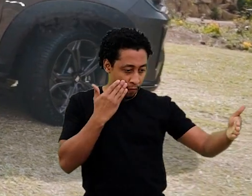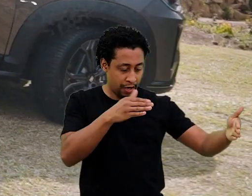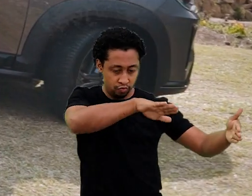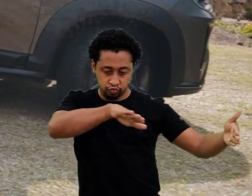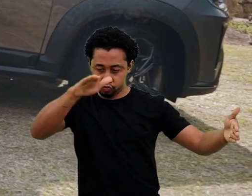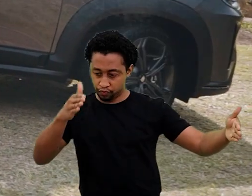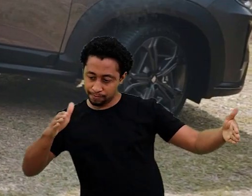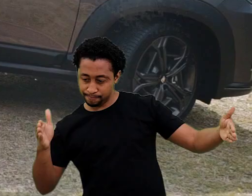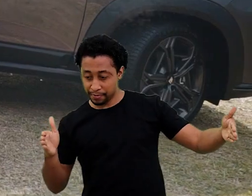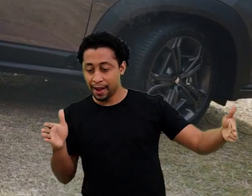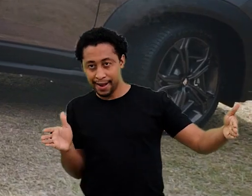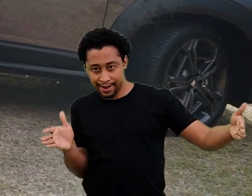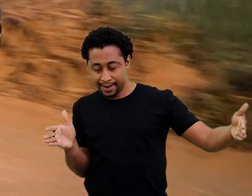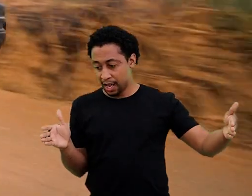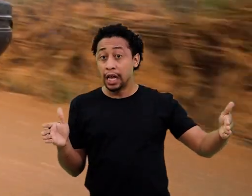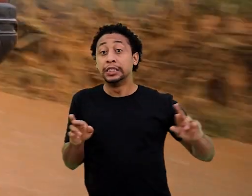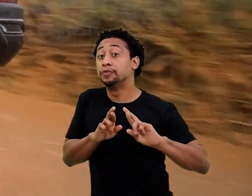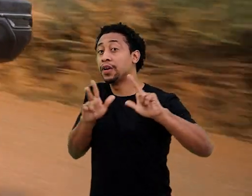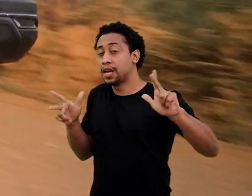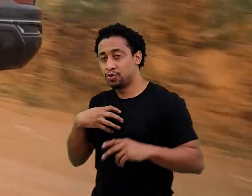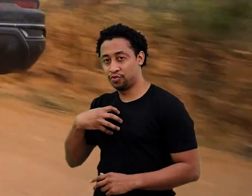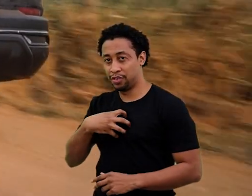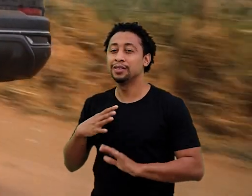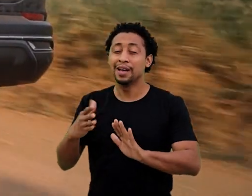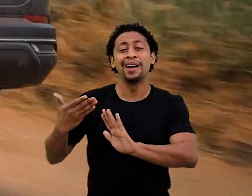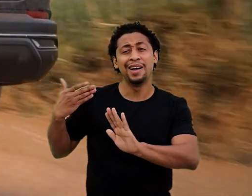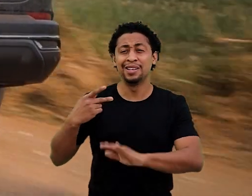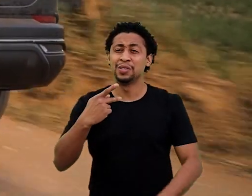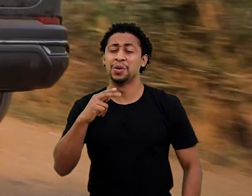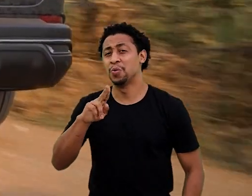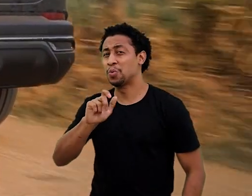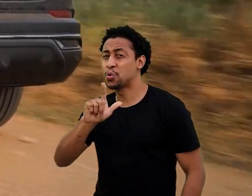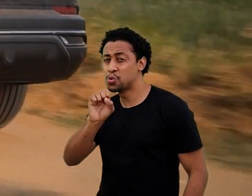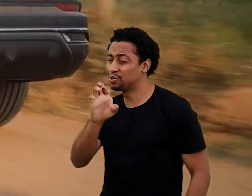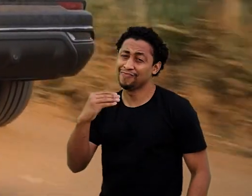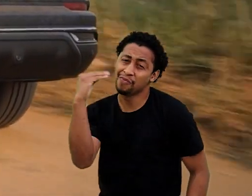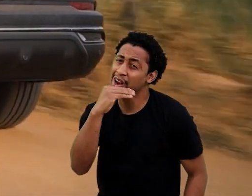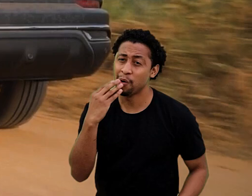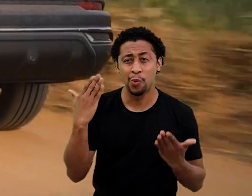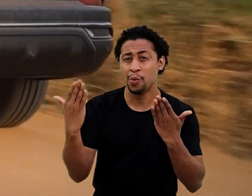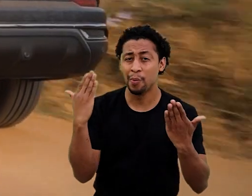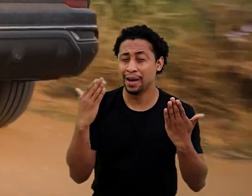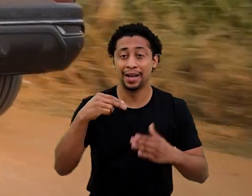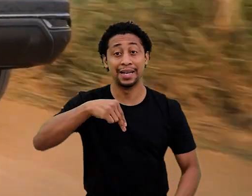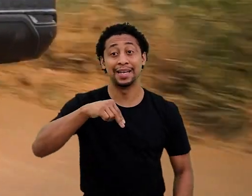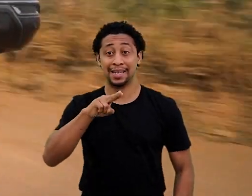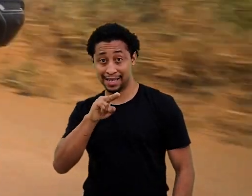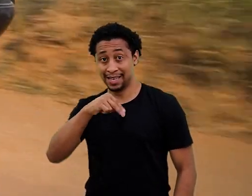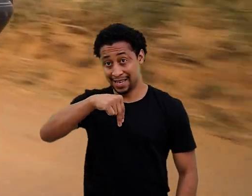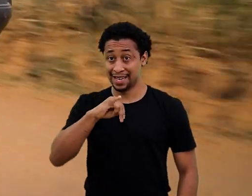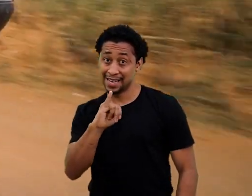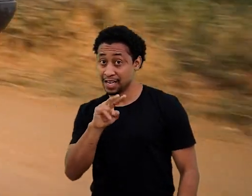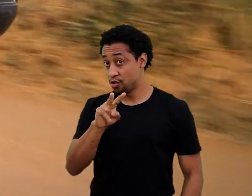grande diferencial do Fastback e era justamente um dos pontos fracos do Pulse em relação ao Nivus, por exemplo, né? Porque o Nivus, eles pegaram lá